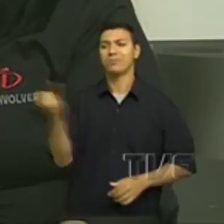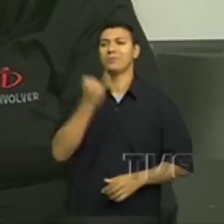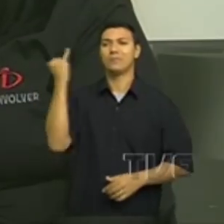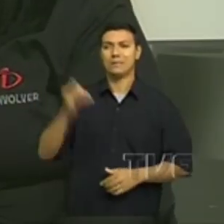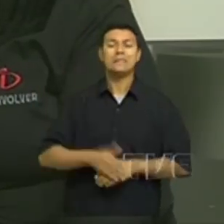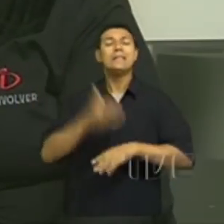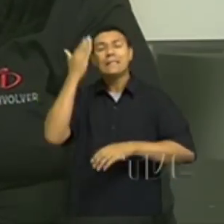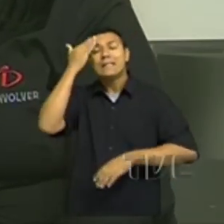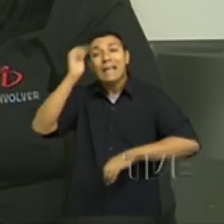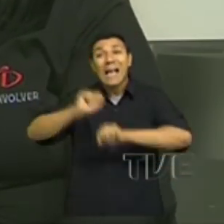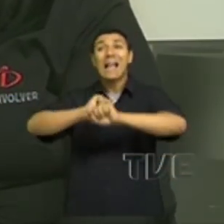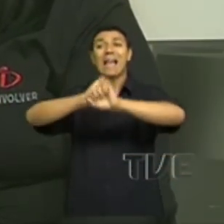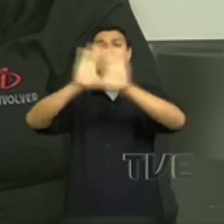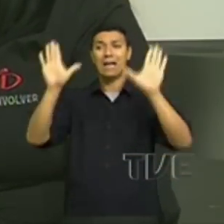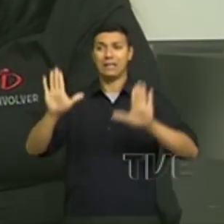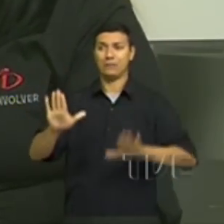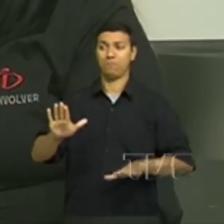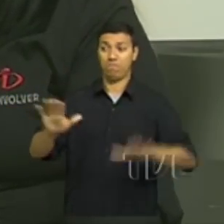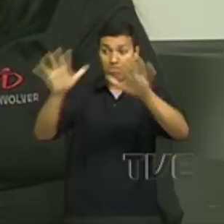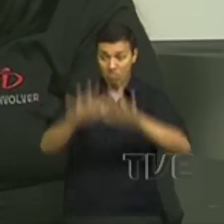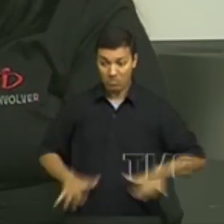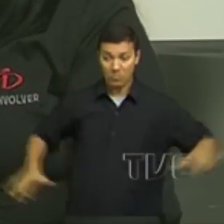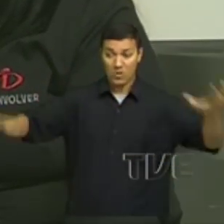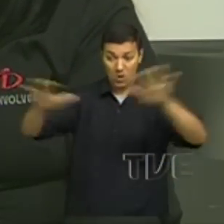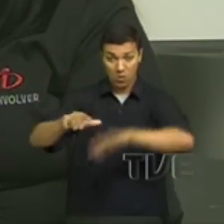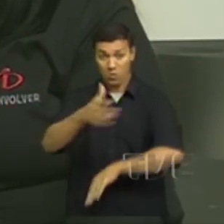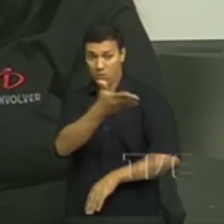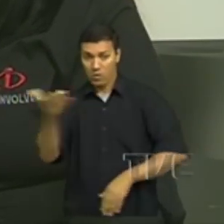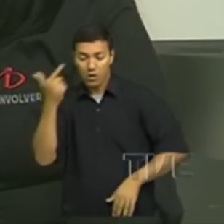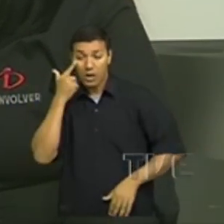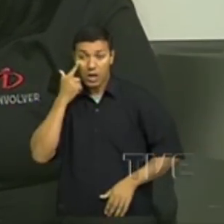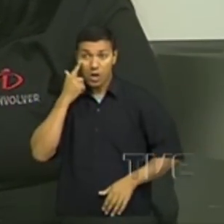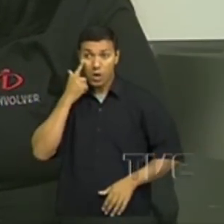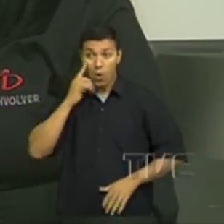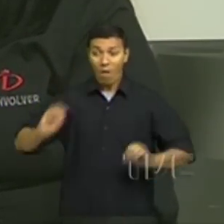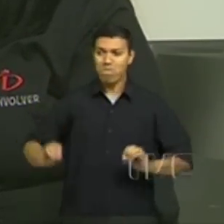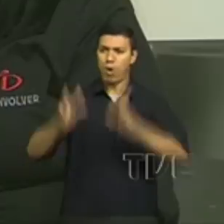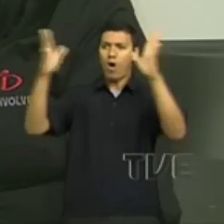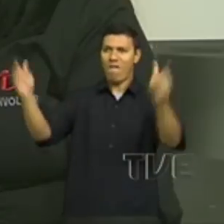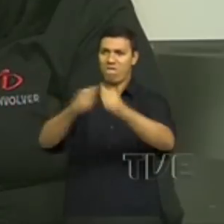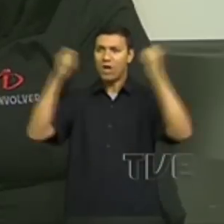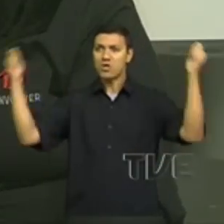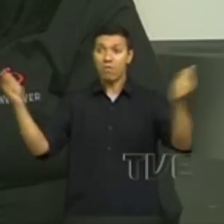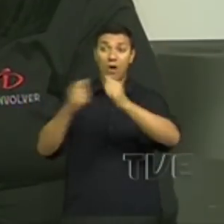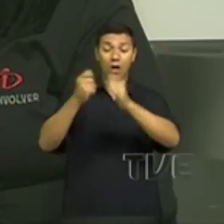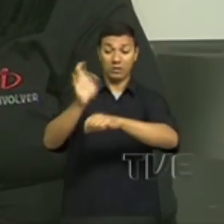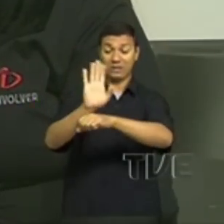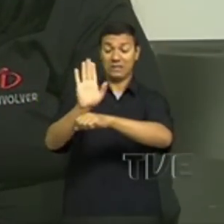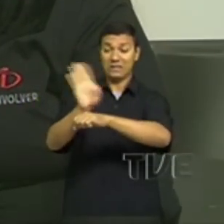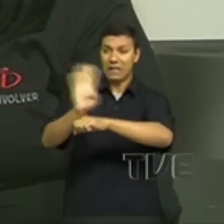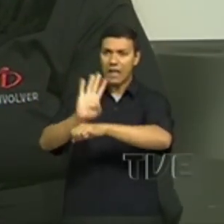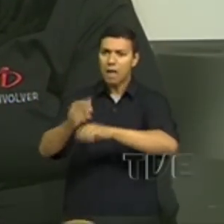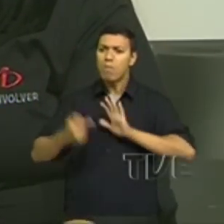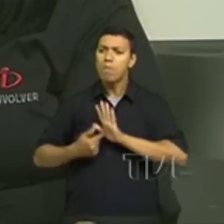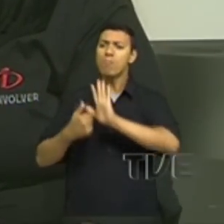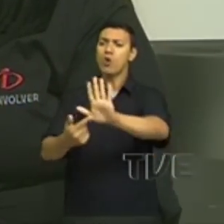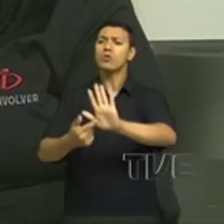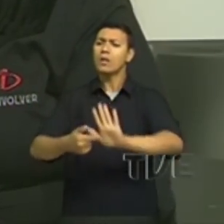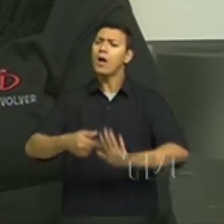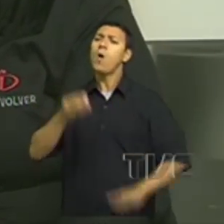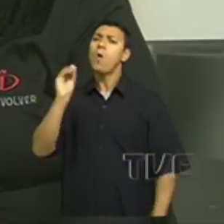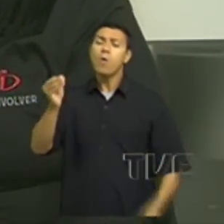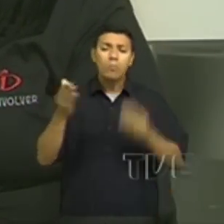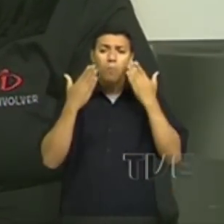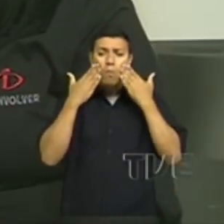deixar claro para o público que o Festival de Cinema, ele tem uma finalidade também de mostrar para o grande público,